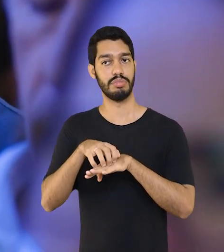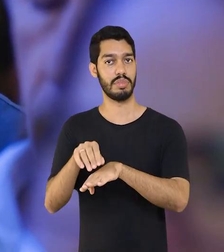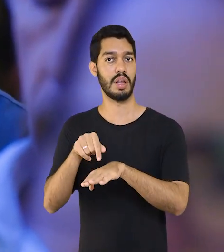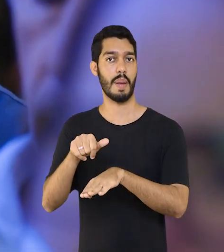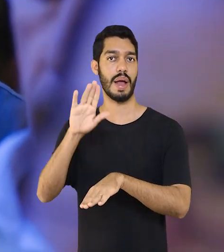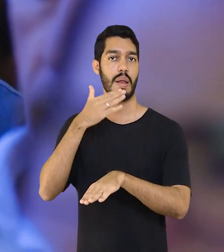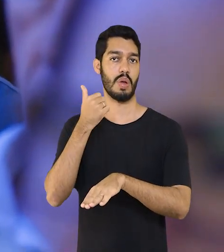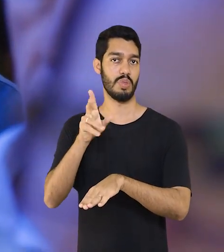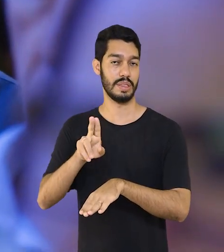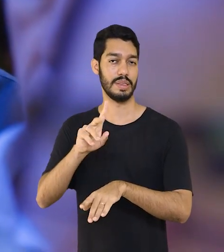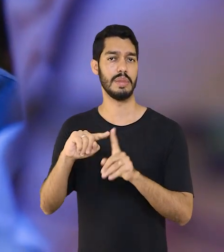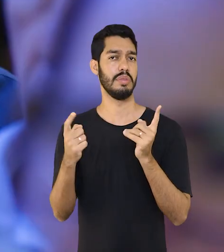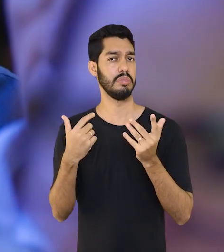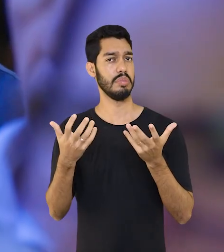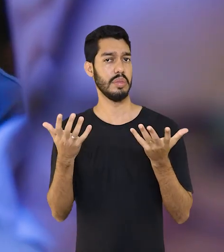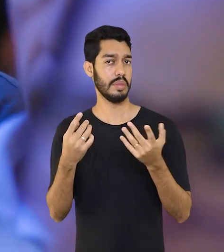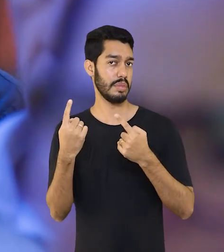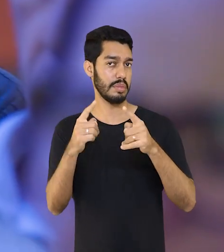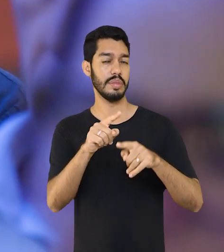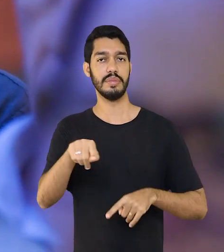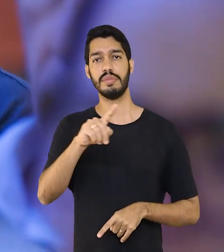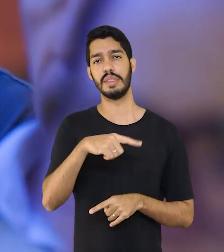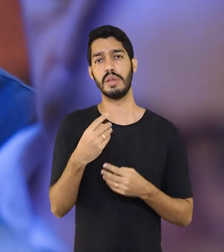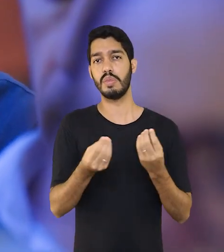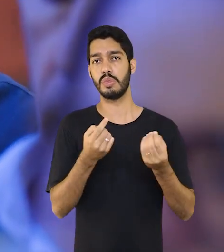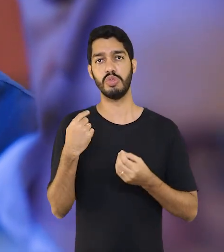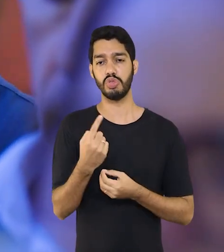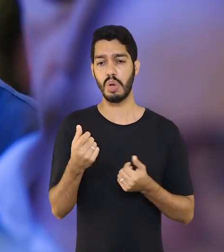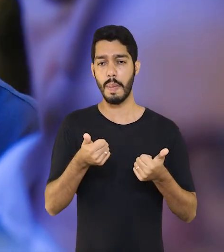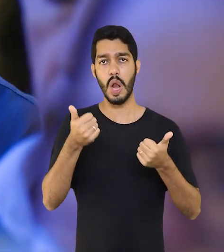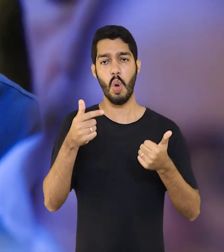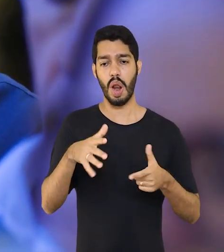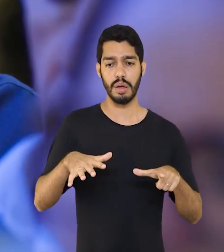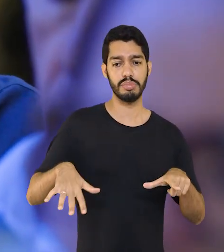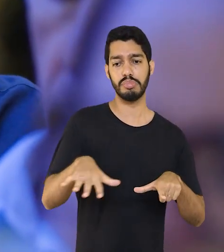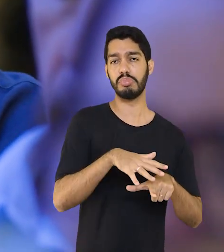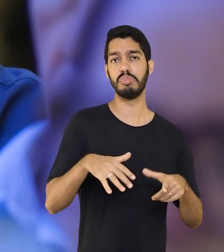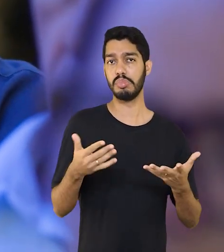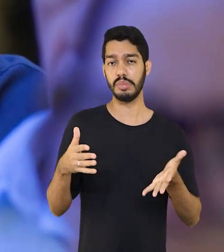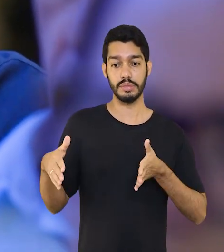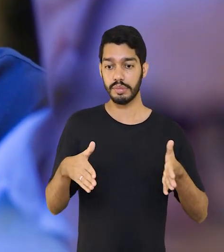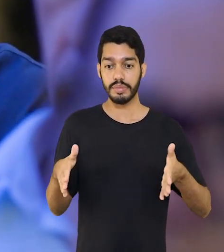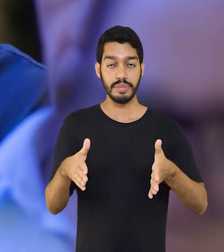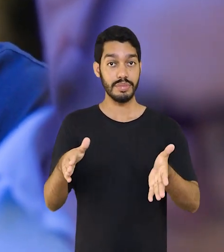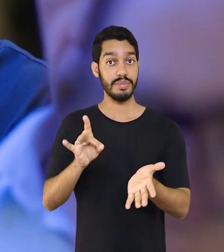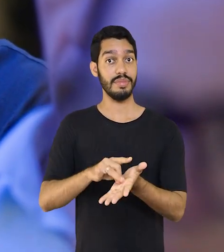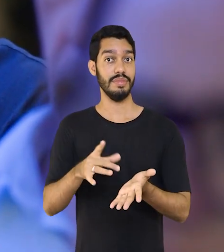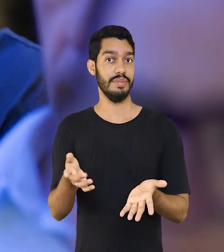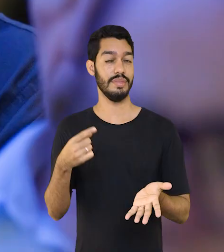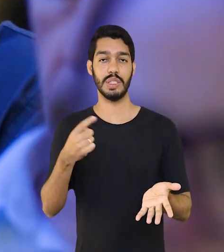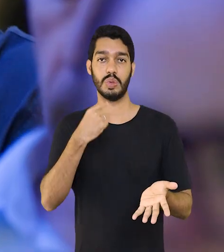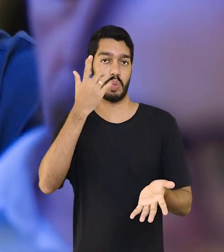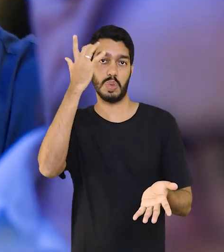dessa questão. Ou seja, como que a gente pode melhorar essa pista? Ou seja, como a gente pode melhorar o caminho? Porque